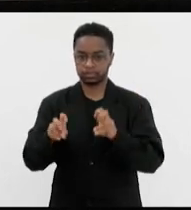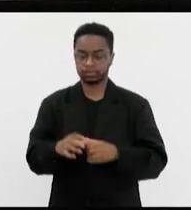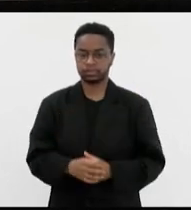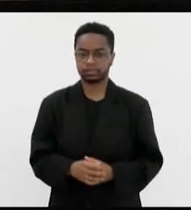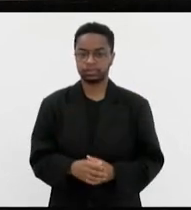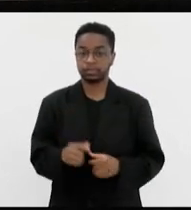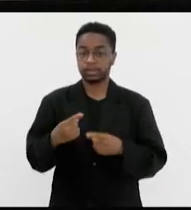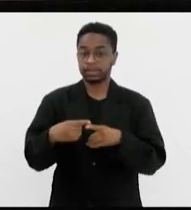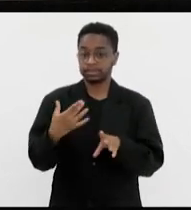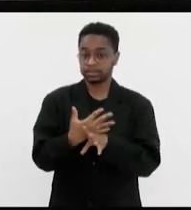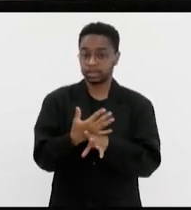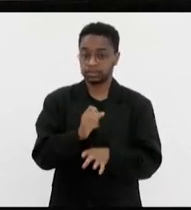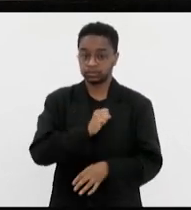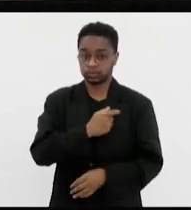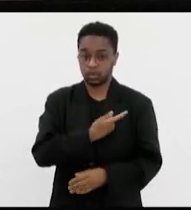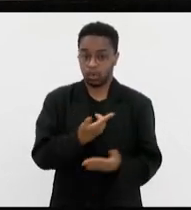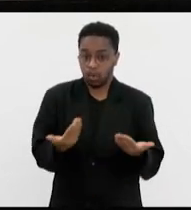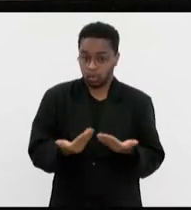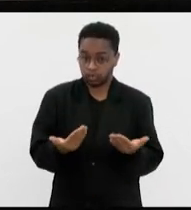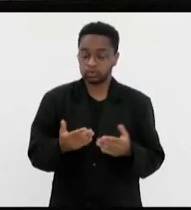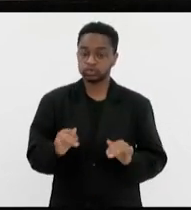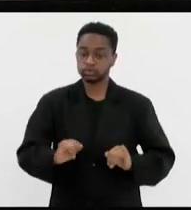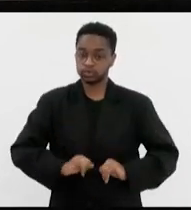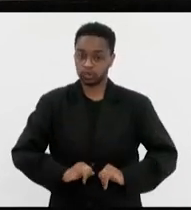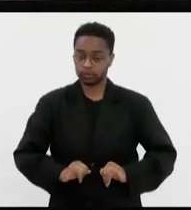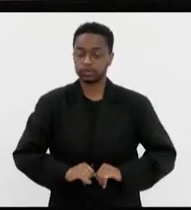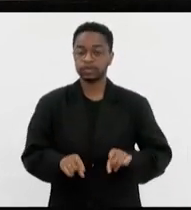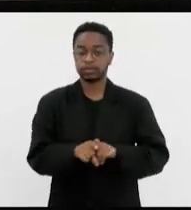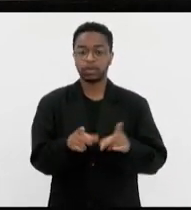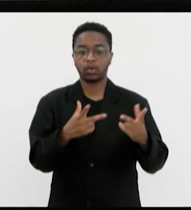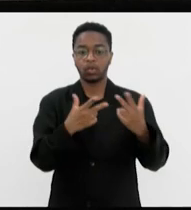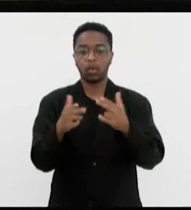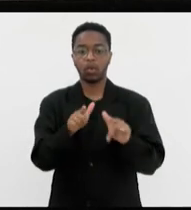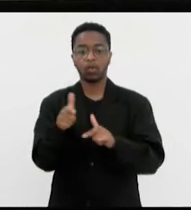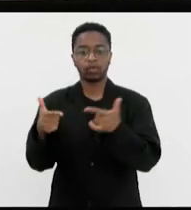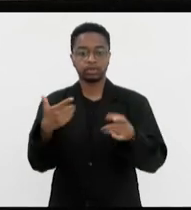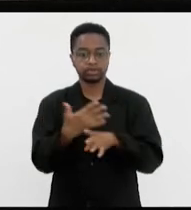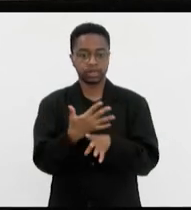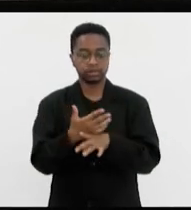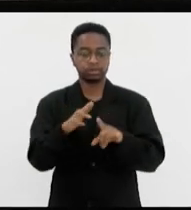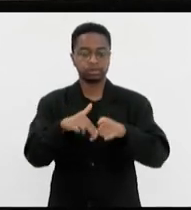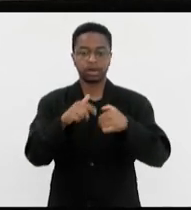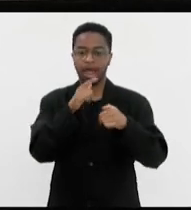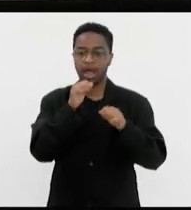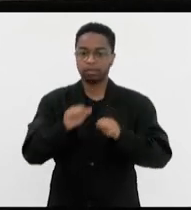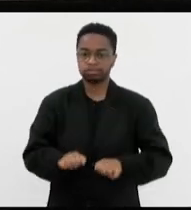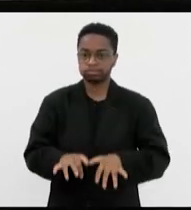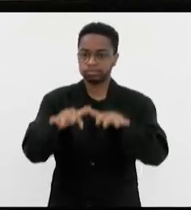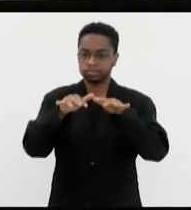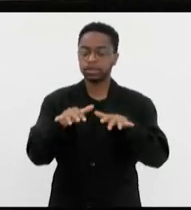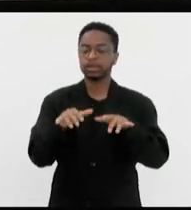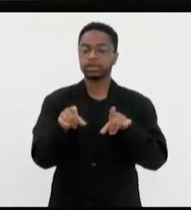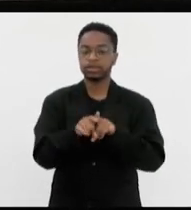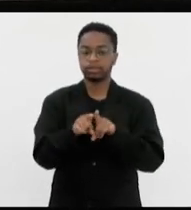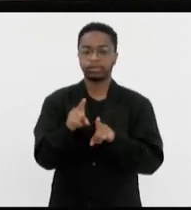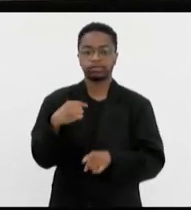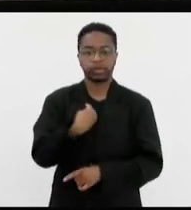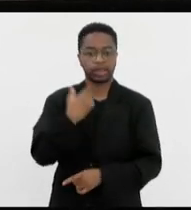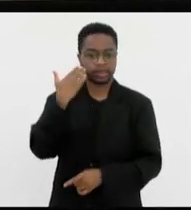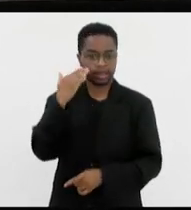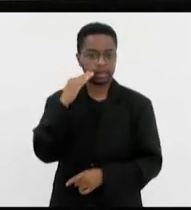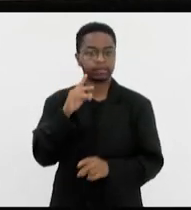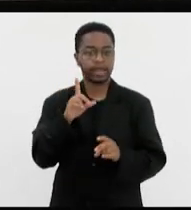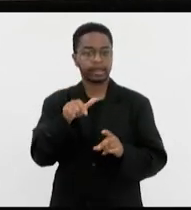cidade de São Gonçalo hoje sofre, assim como várias cidades, com a questão do alagamento dos enchentes, entendendo que são questões